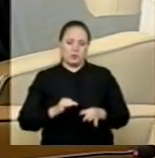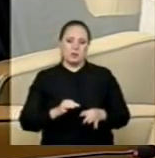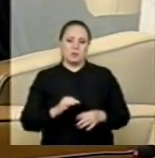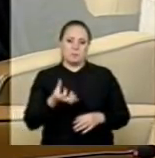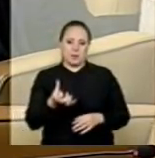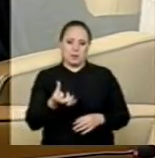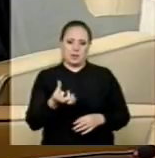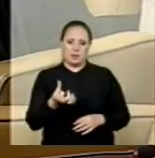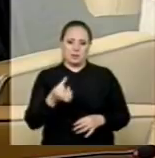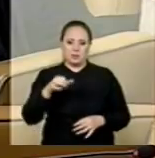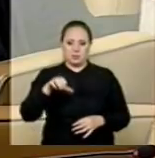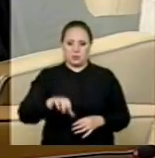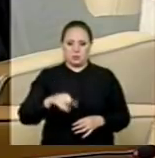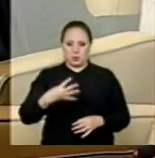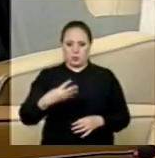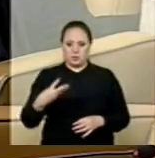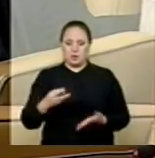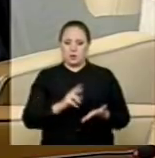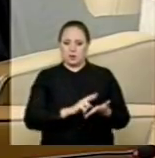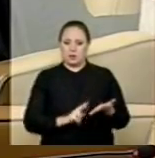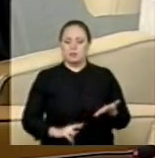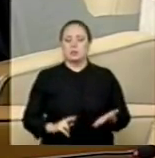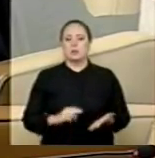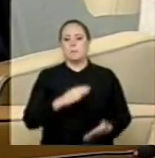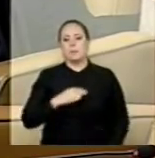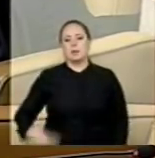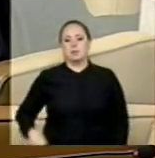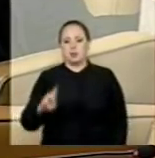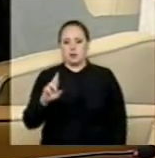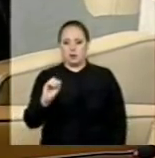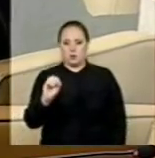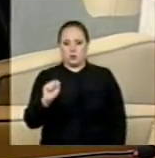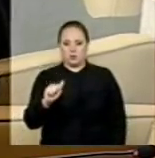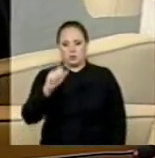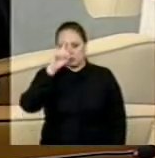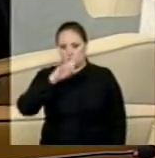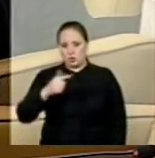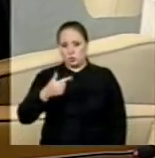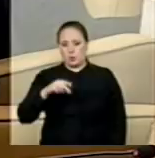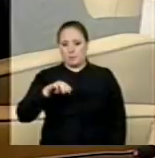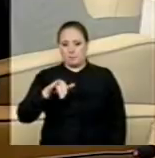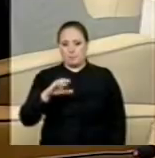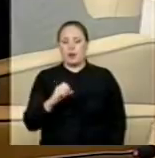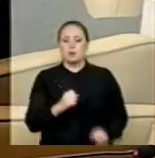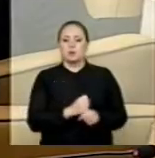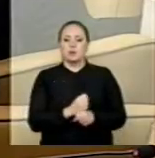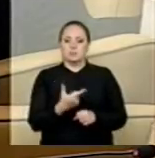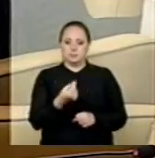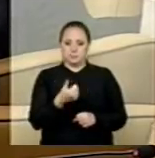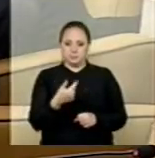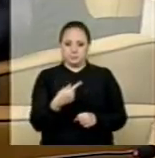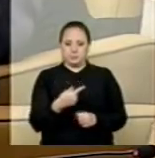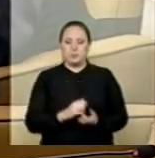694, relatora a ministra Rosa Weber, em 2 de maio do corrente ano. Como se